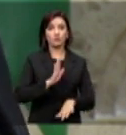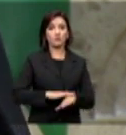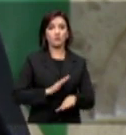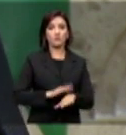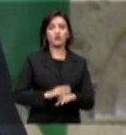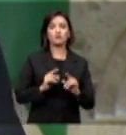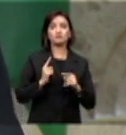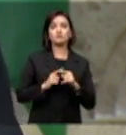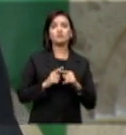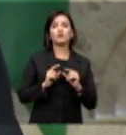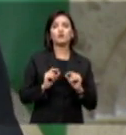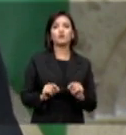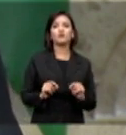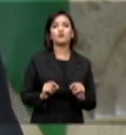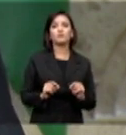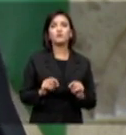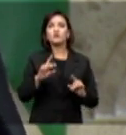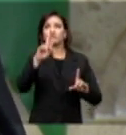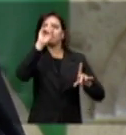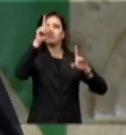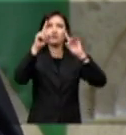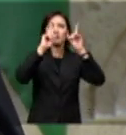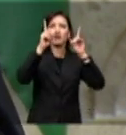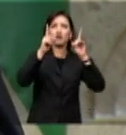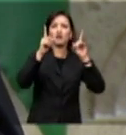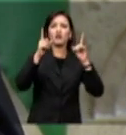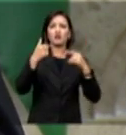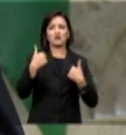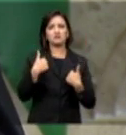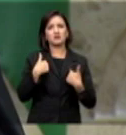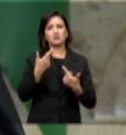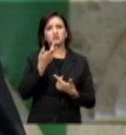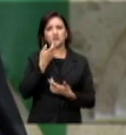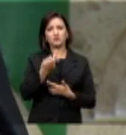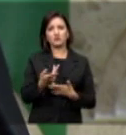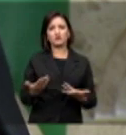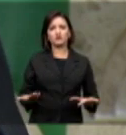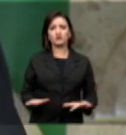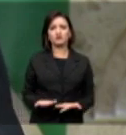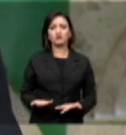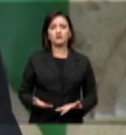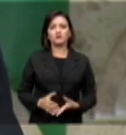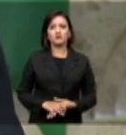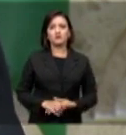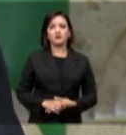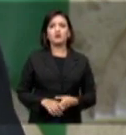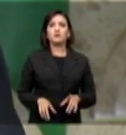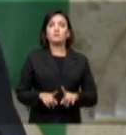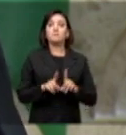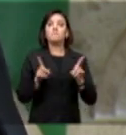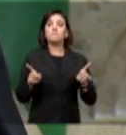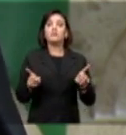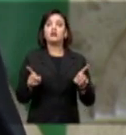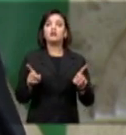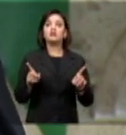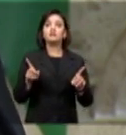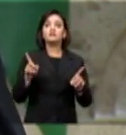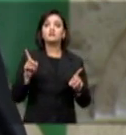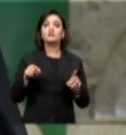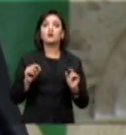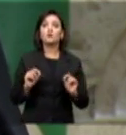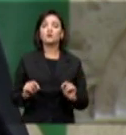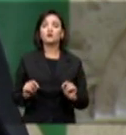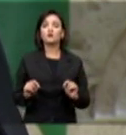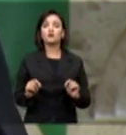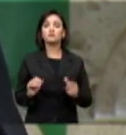ideias deste modesto Procurador-Geral da República que fala a Vossas Excelências nessa oportunidade, mas que inverte a lupa para que o